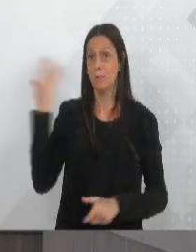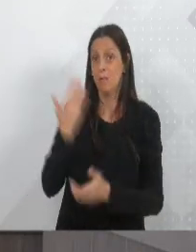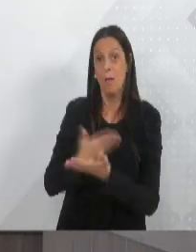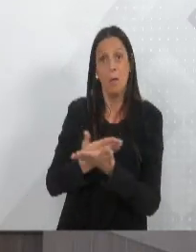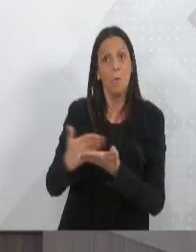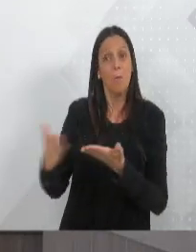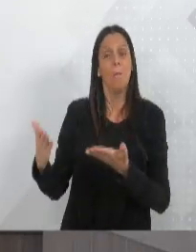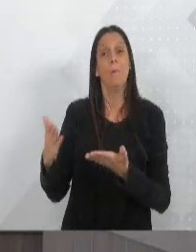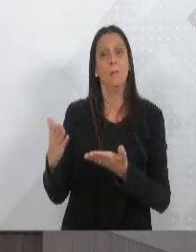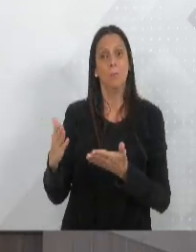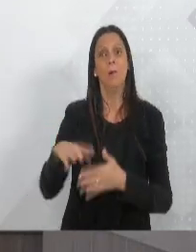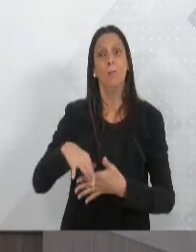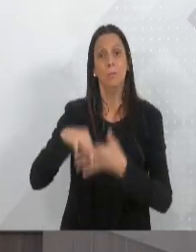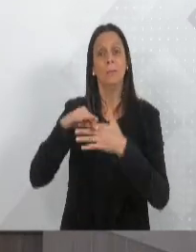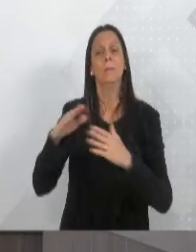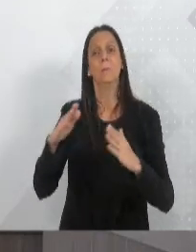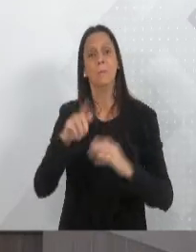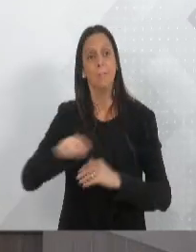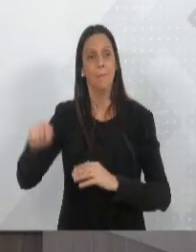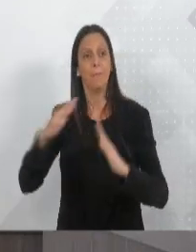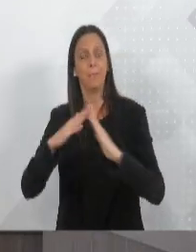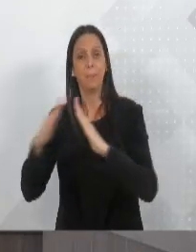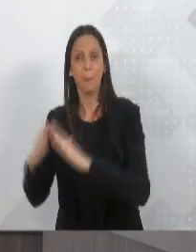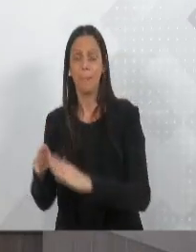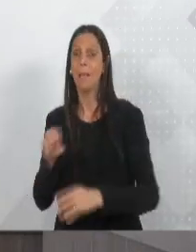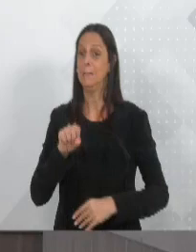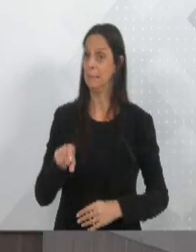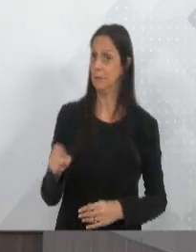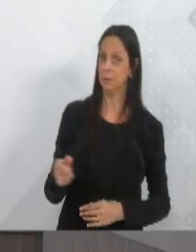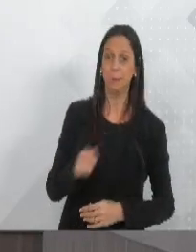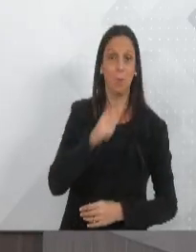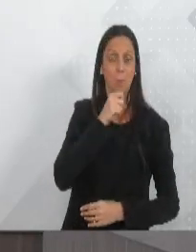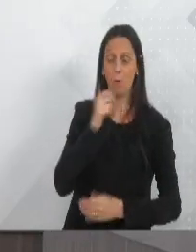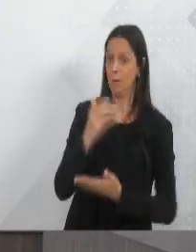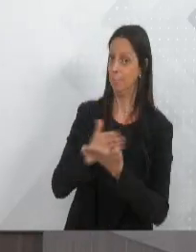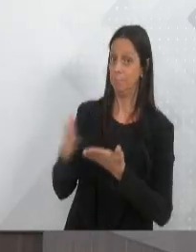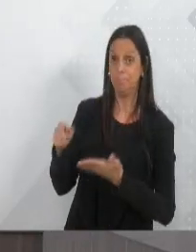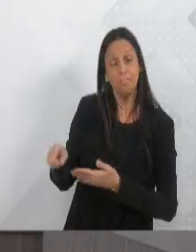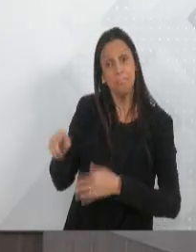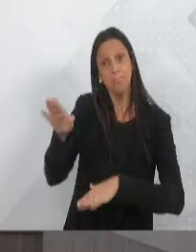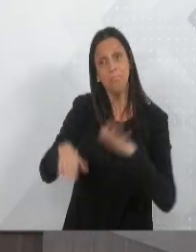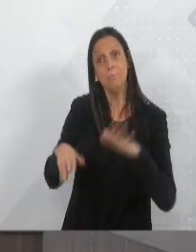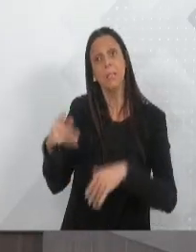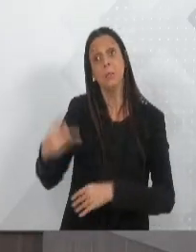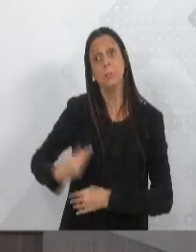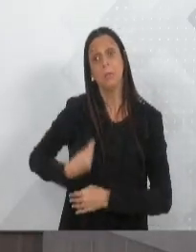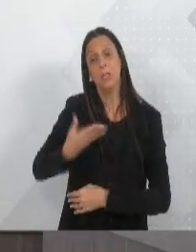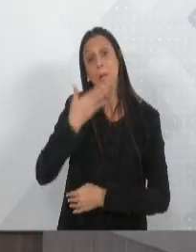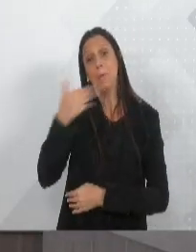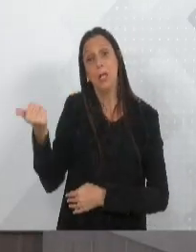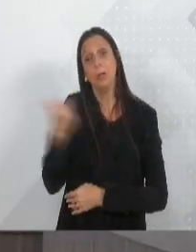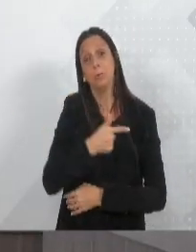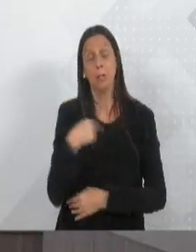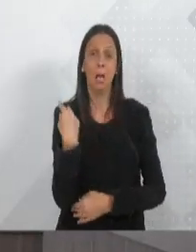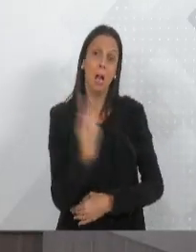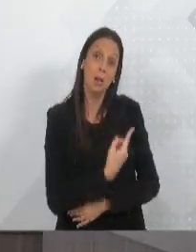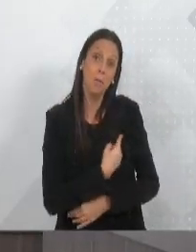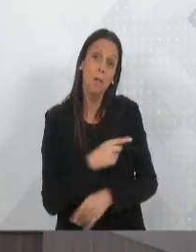não começou ali senhor Teve sorte teve sorte de repente o padrão de vida um pouquinho melhor do que a gente do que a gente